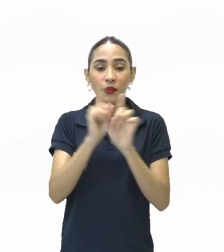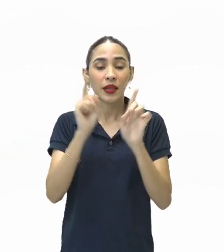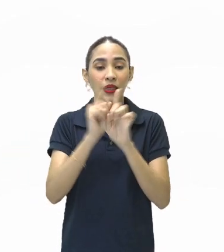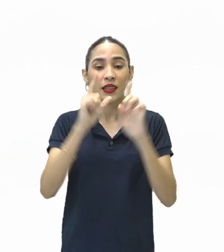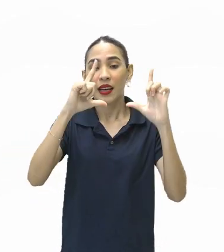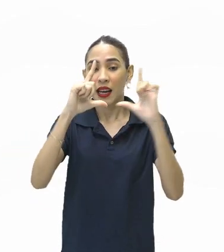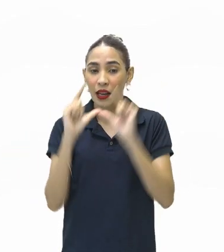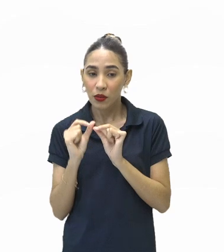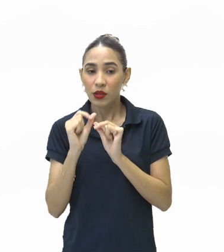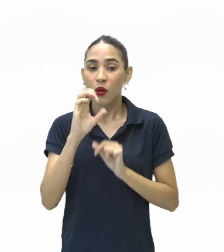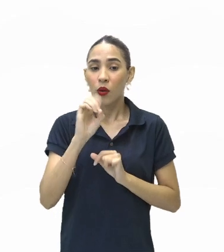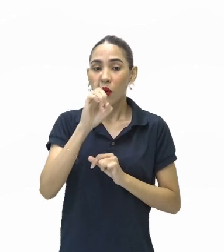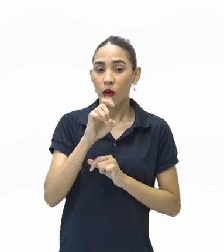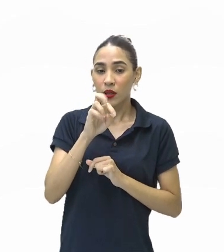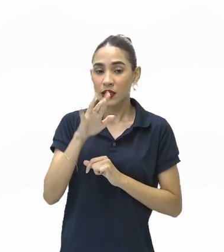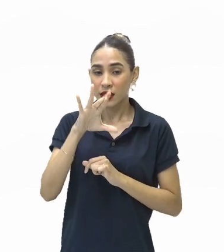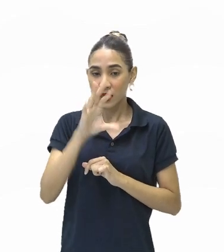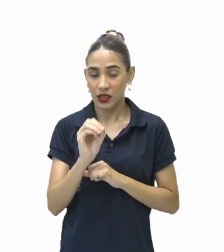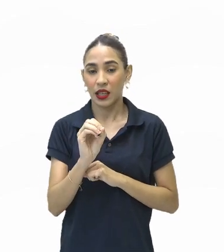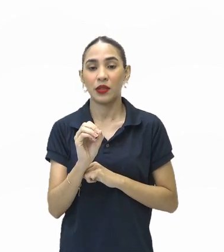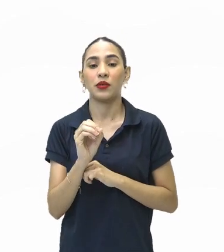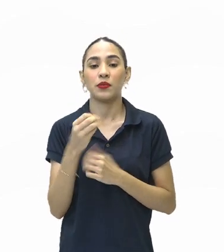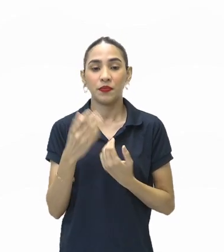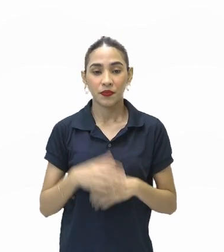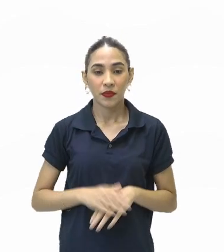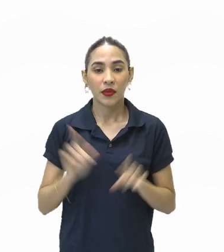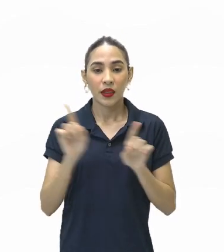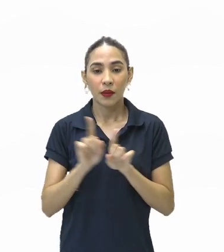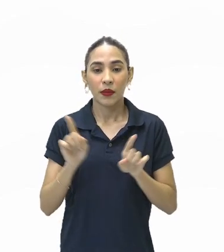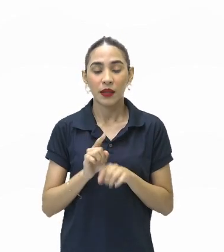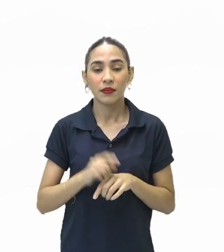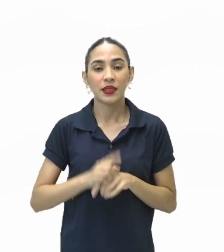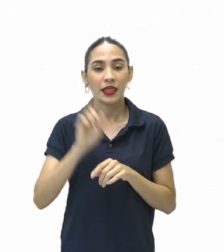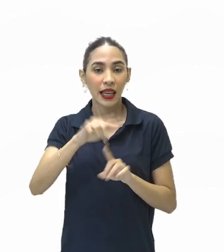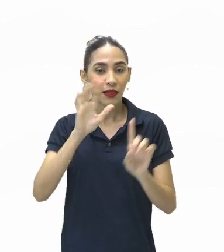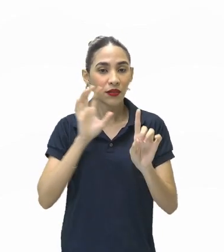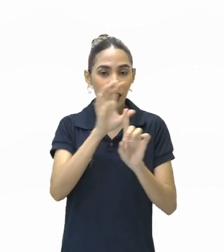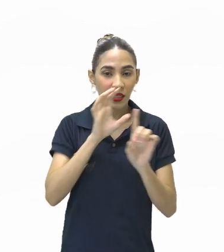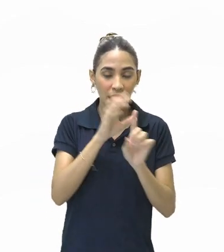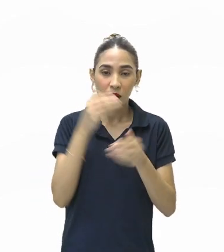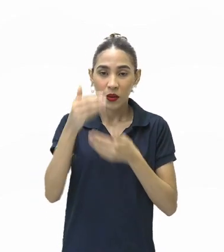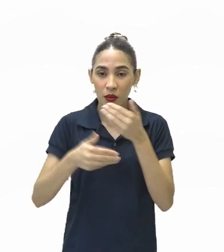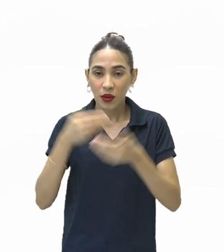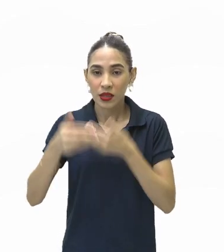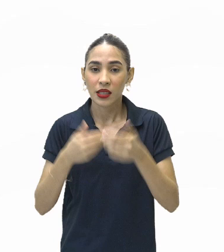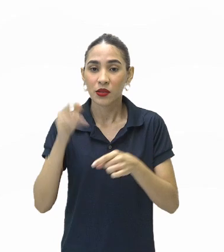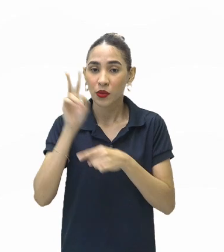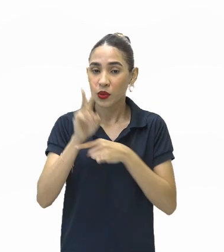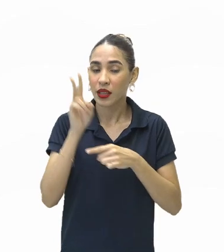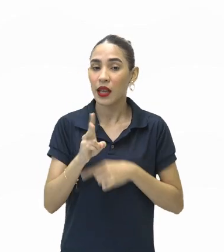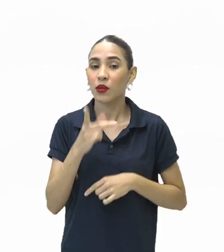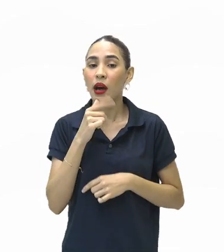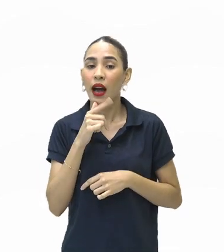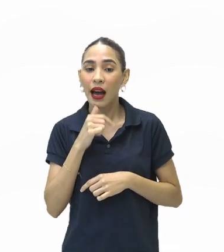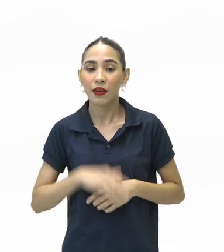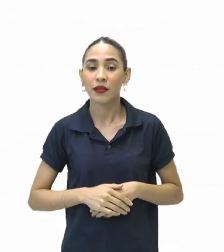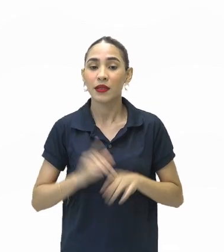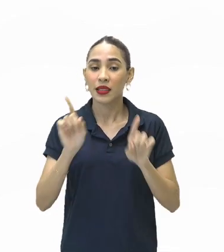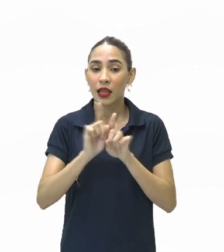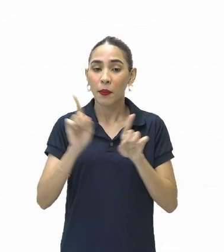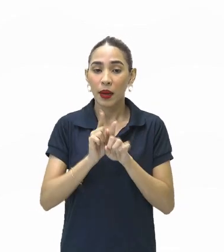redução do oxigênio dissolvido. Corrosão, que é interferência nos processos de tratamento de água,